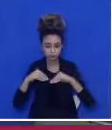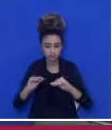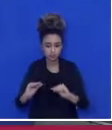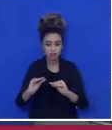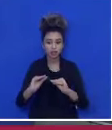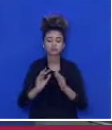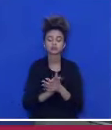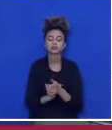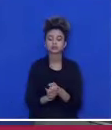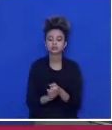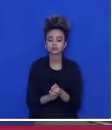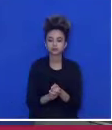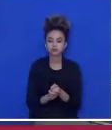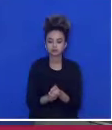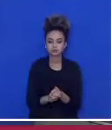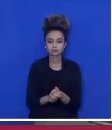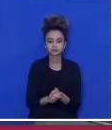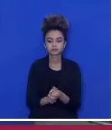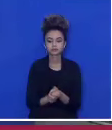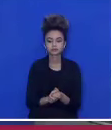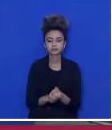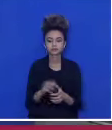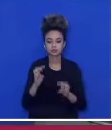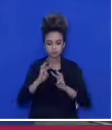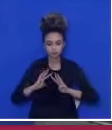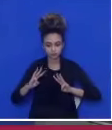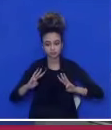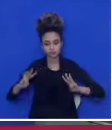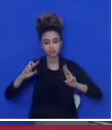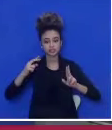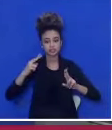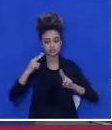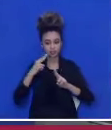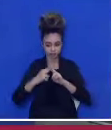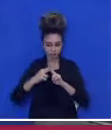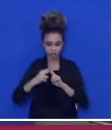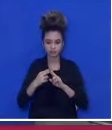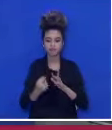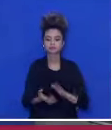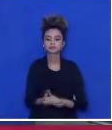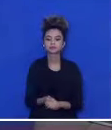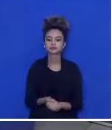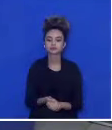resultados serão publicados. loterias.caixa.gov.br.